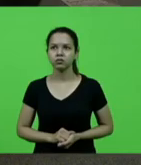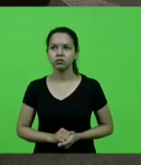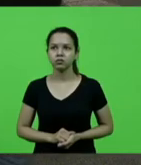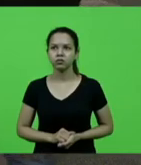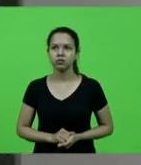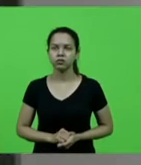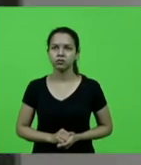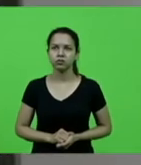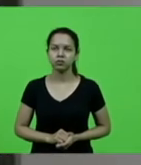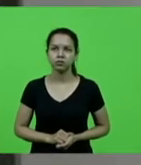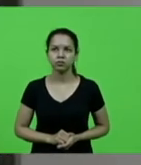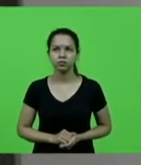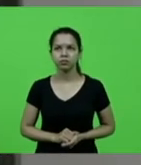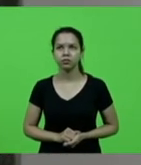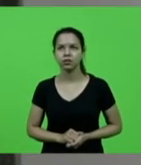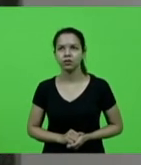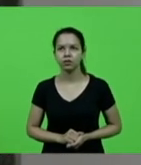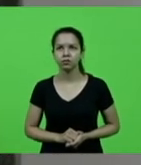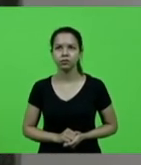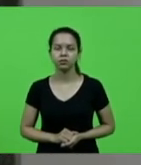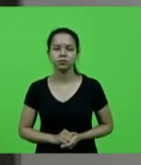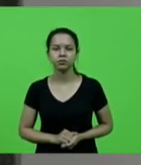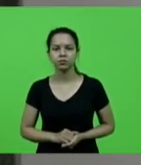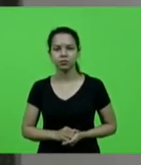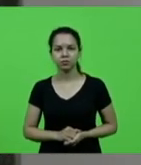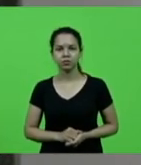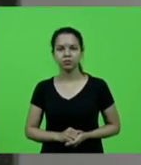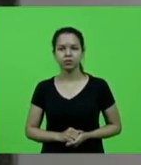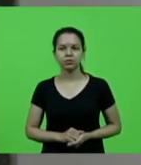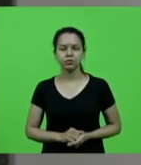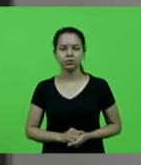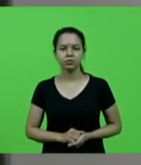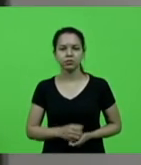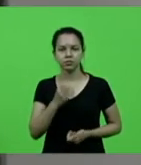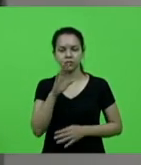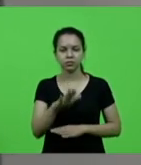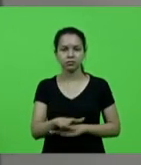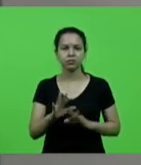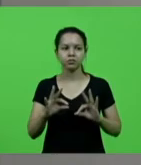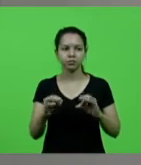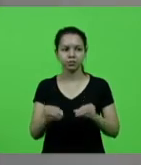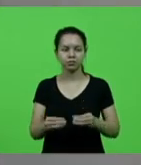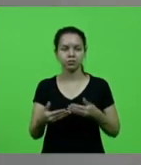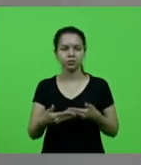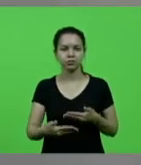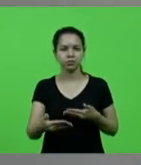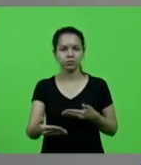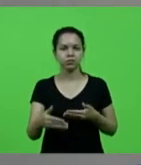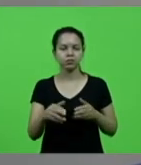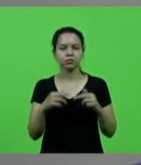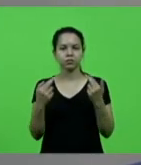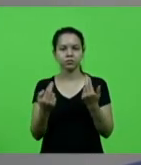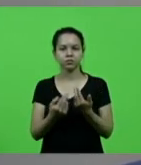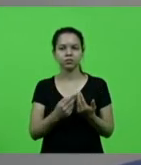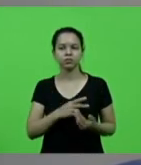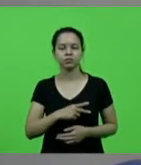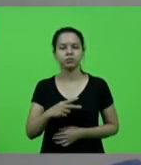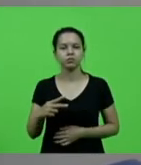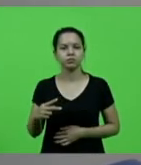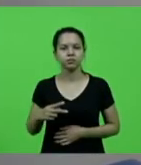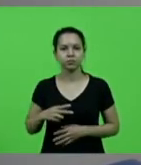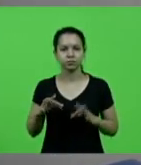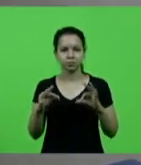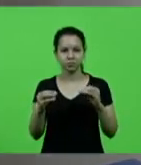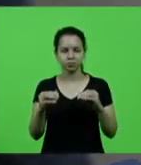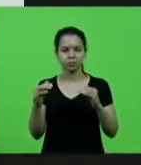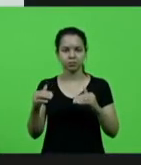Então, boa tarde a todas e todos. Estamos iniciando a nossa audiência pública. Sejam todas as